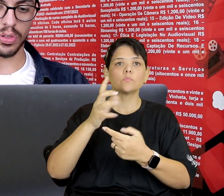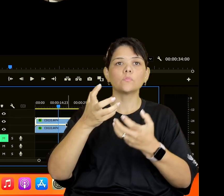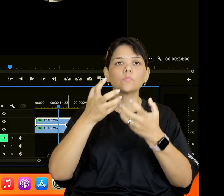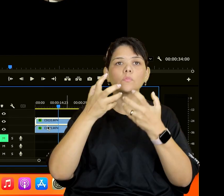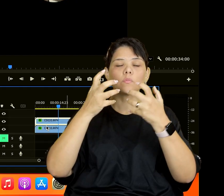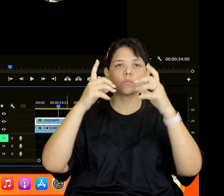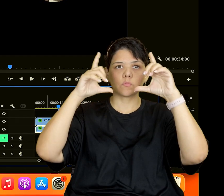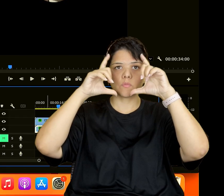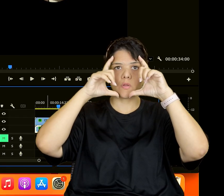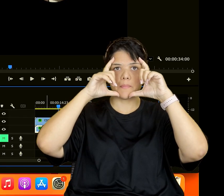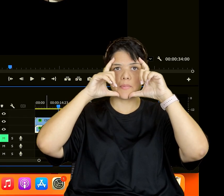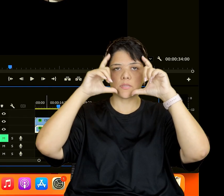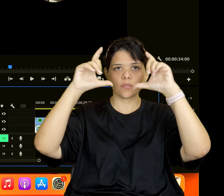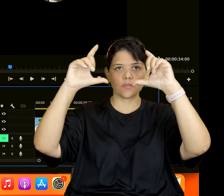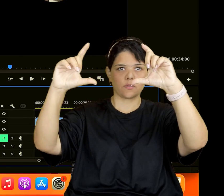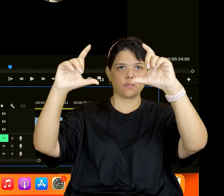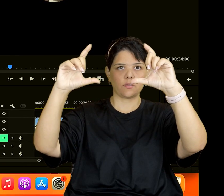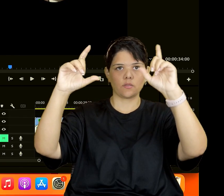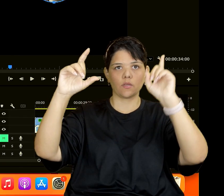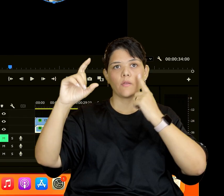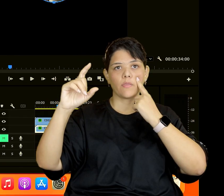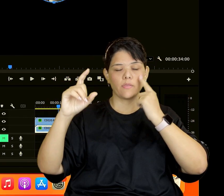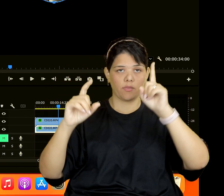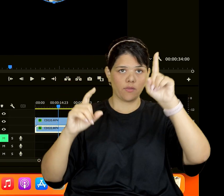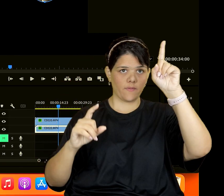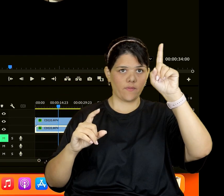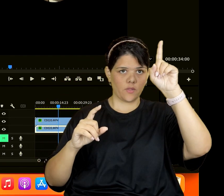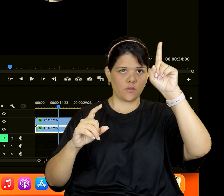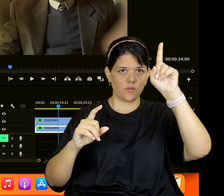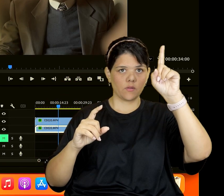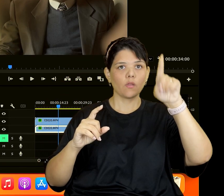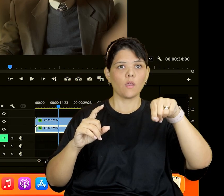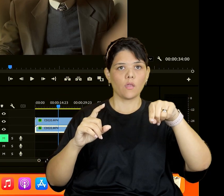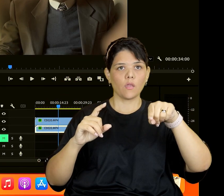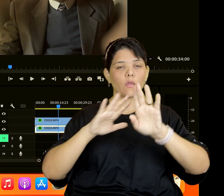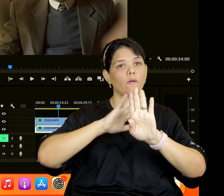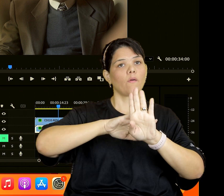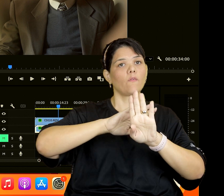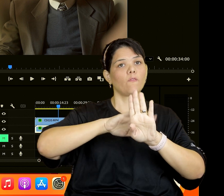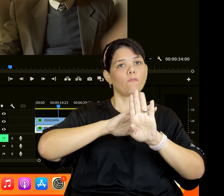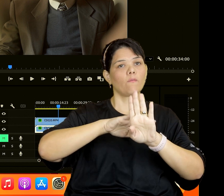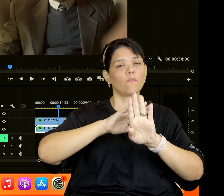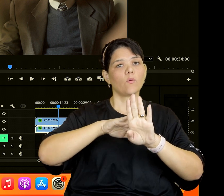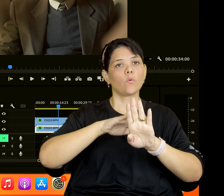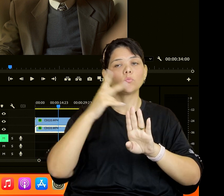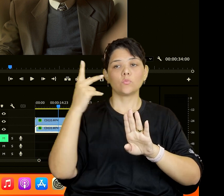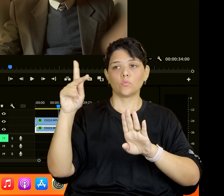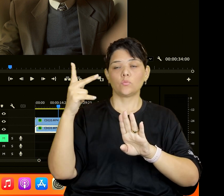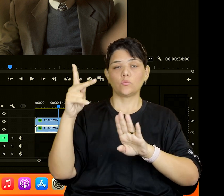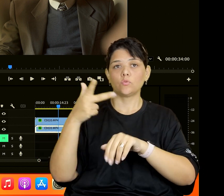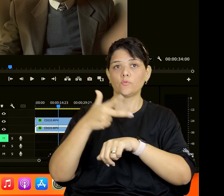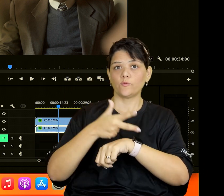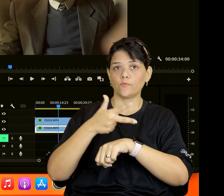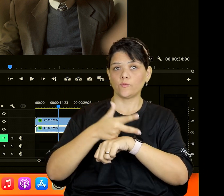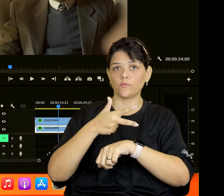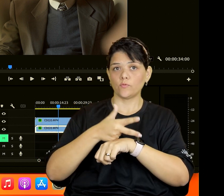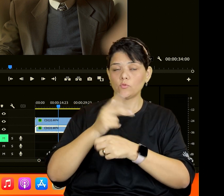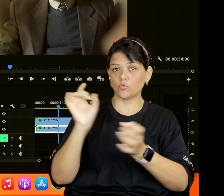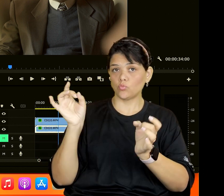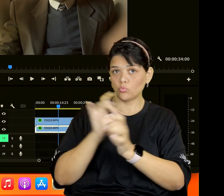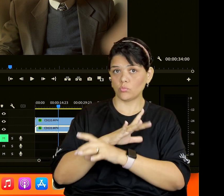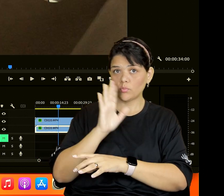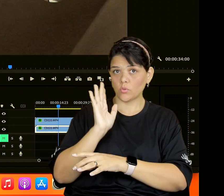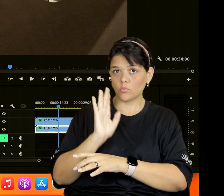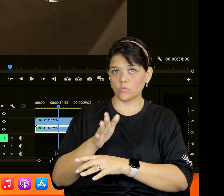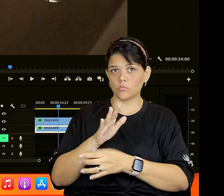Até aqui, dupliquei o vídeo. Esse é o nosso fundo. O fundo, no caso, vai ser o seu vídeo já editado. Vou